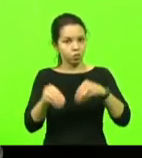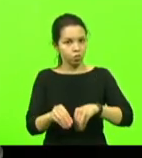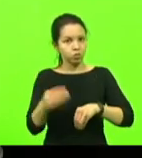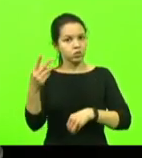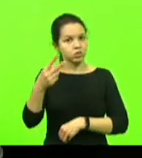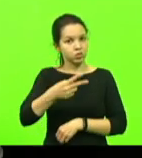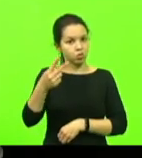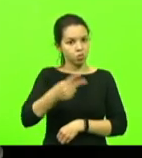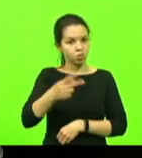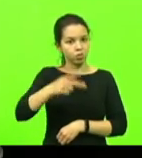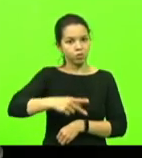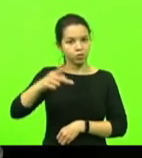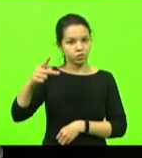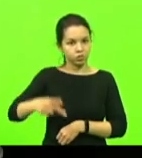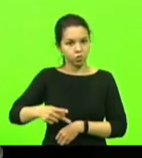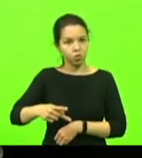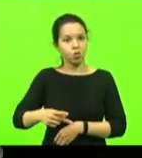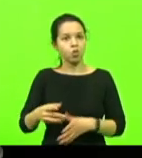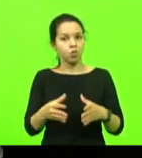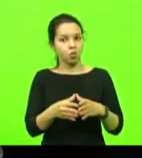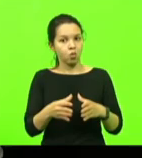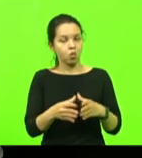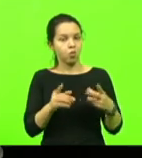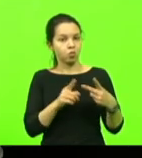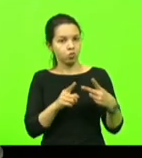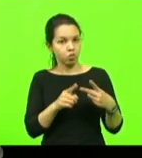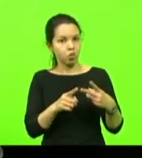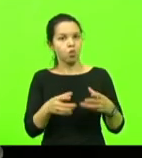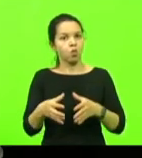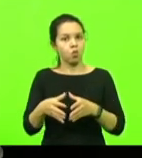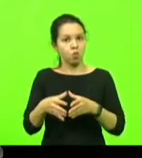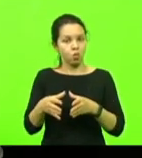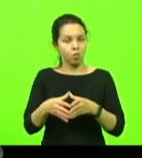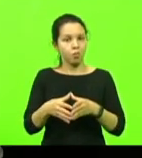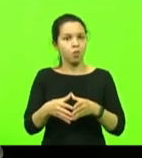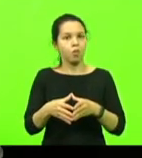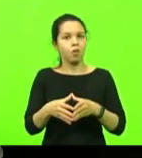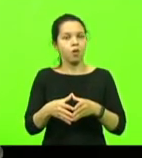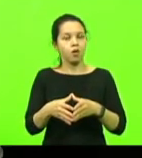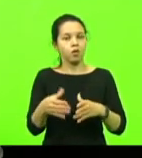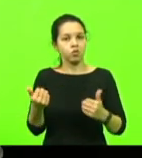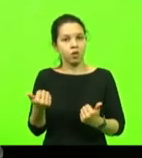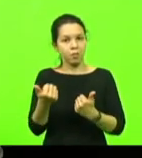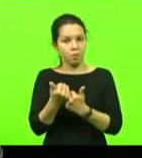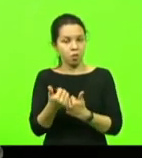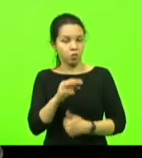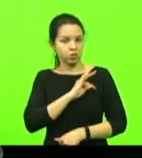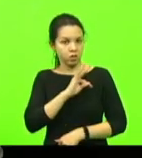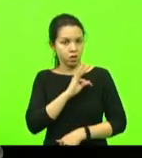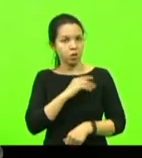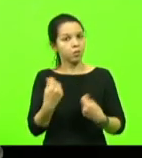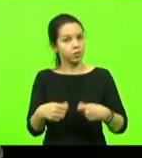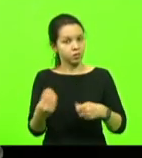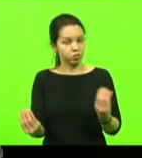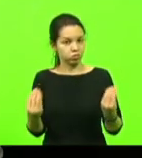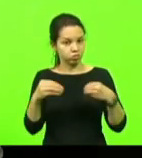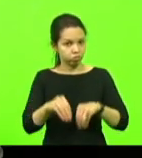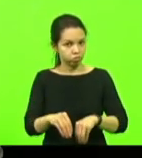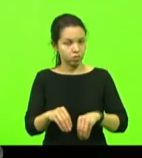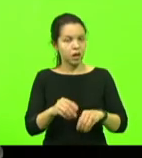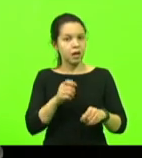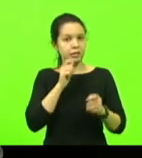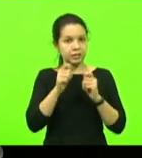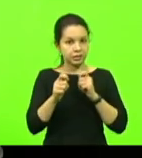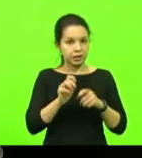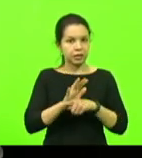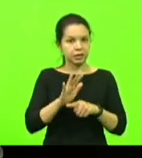professor, e no grupo 2, grupo operacional de apoio técnico, incluir o que se segue: assistente técnico